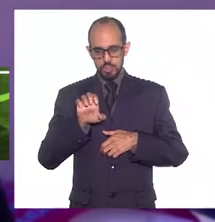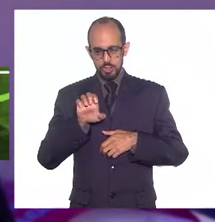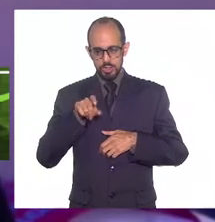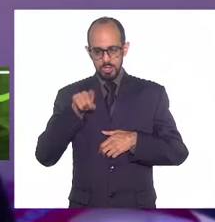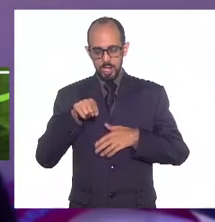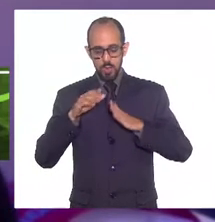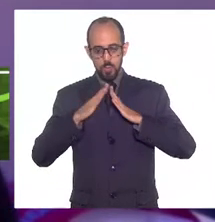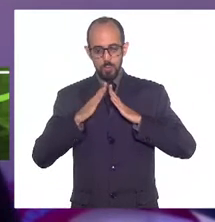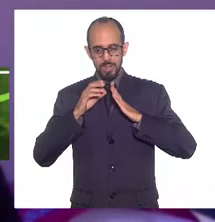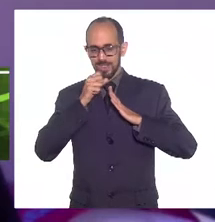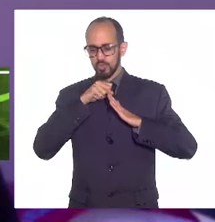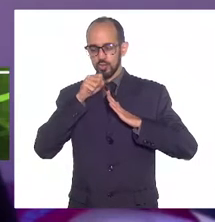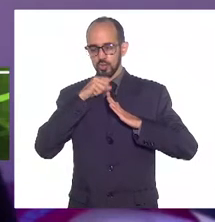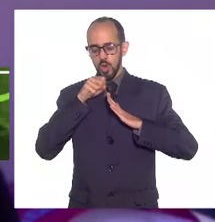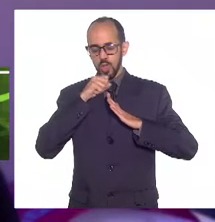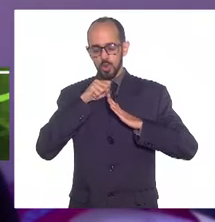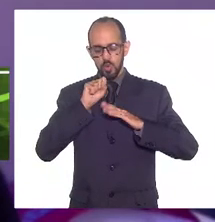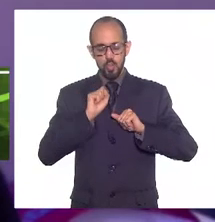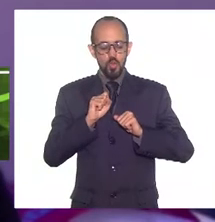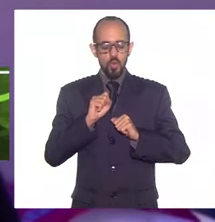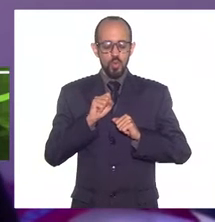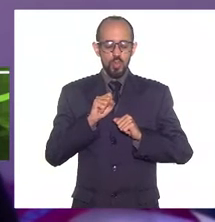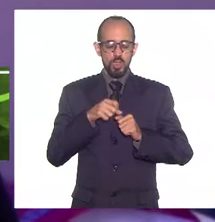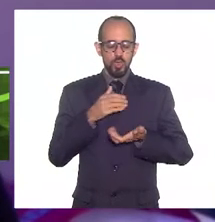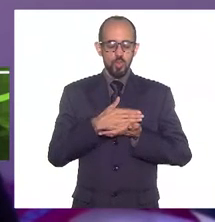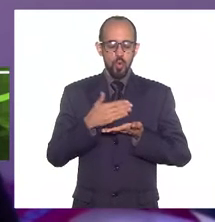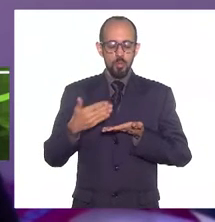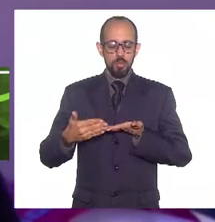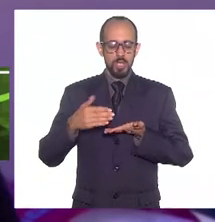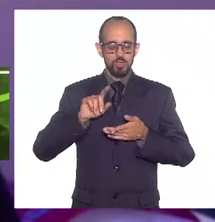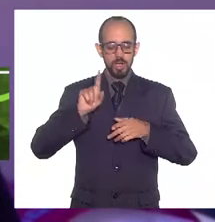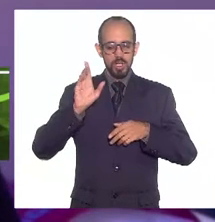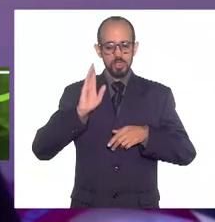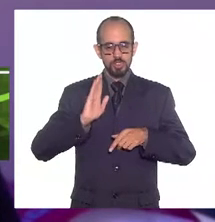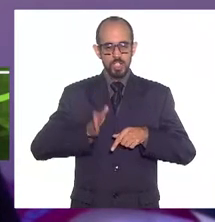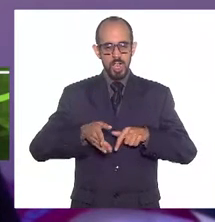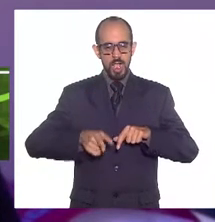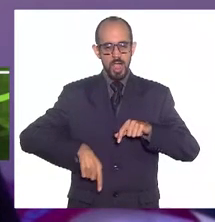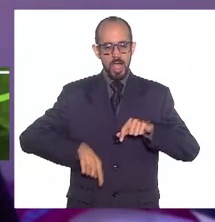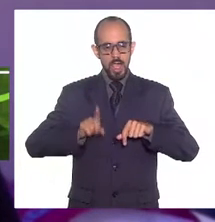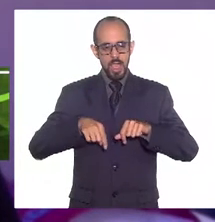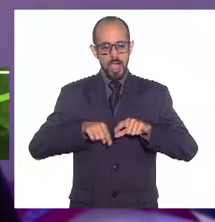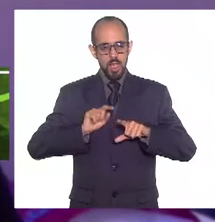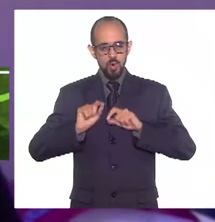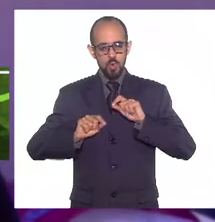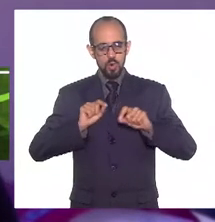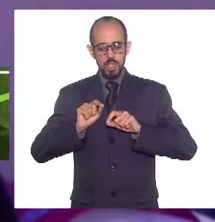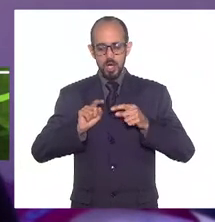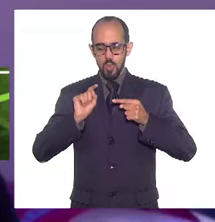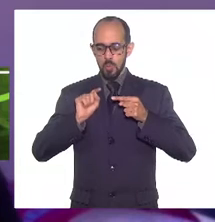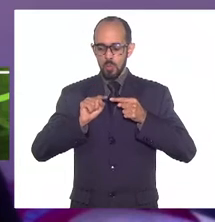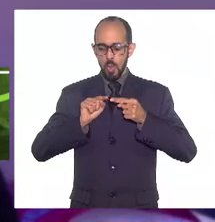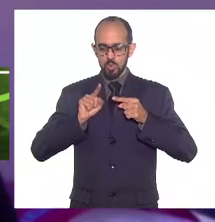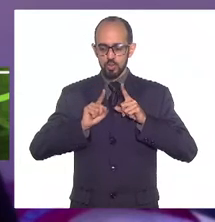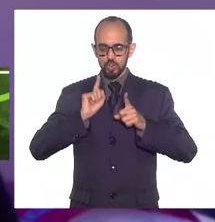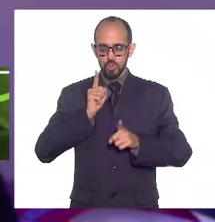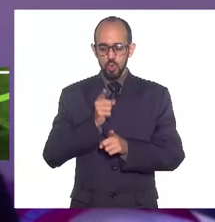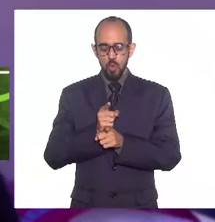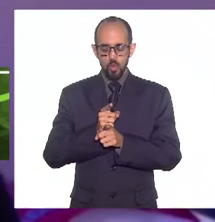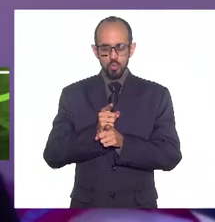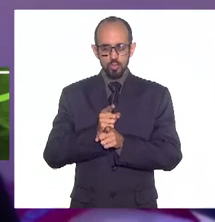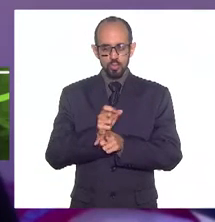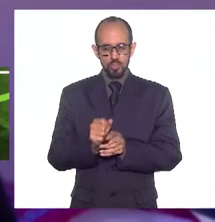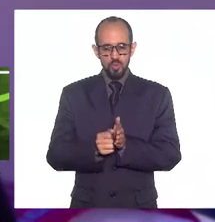histórico e desde o início ela se tornou um ponto de encontro de